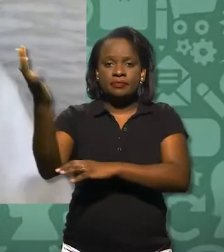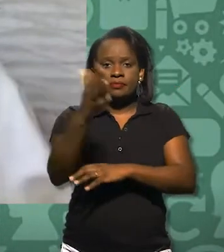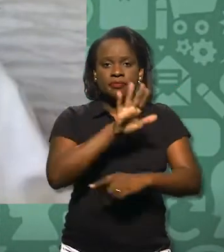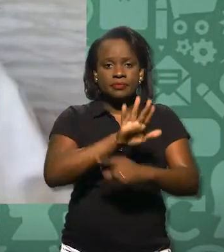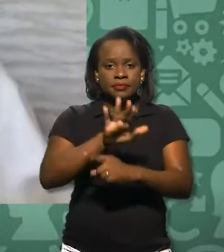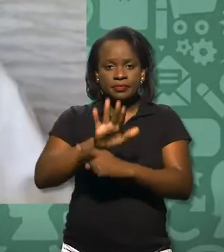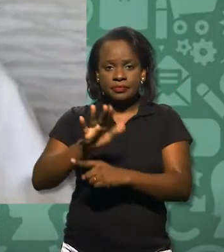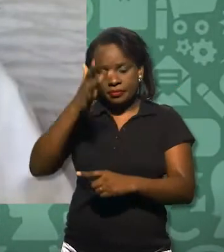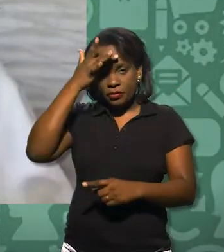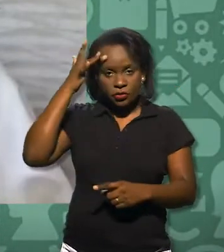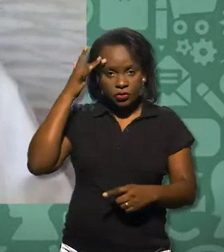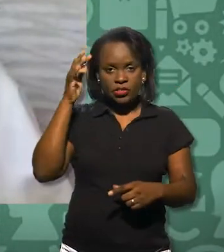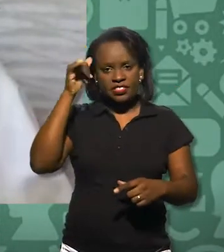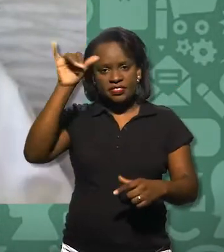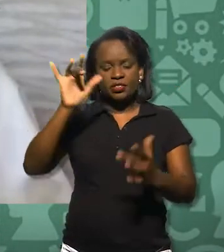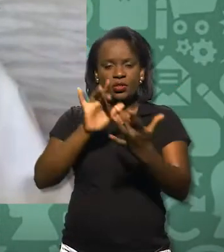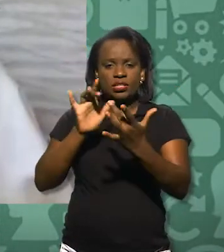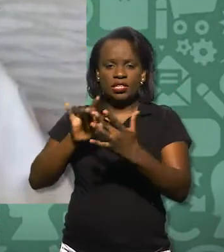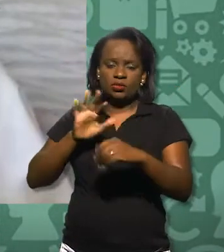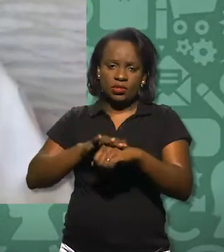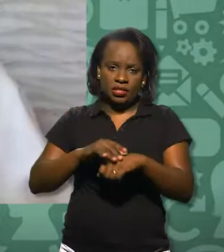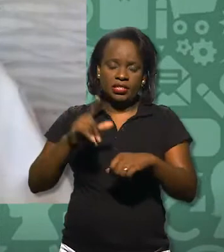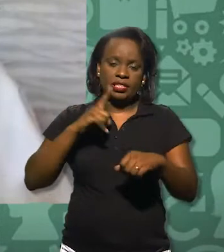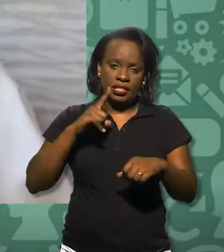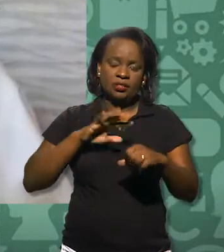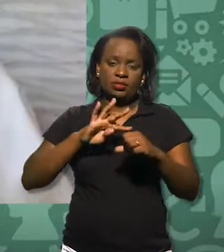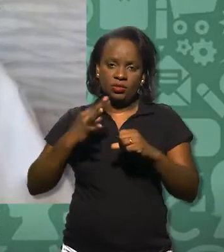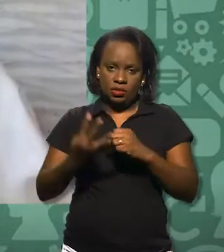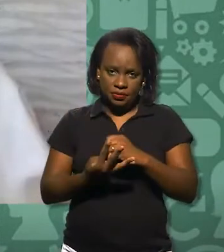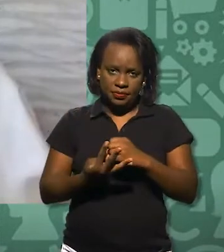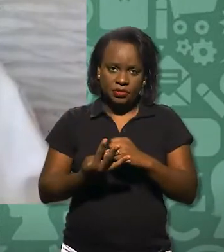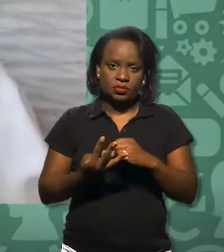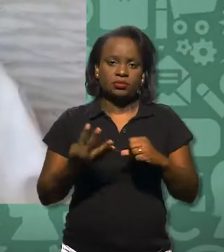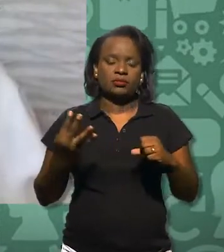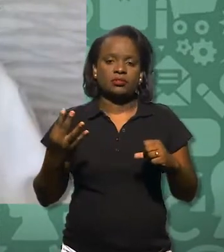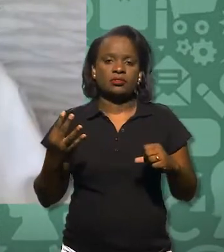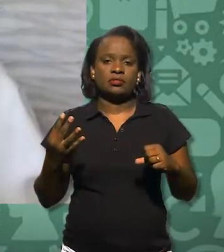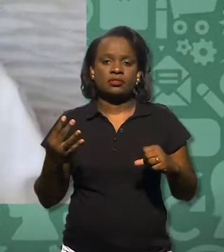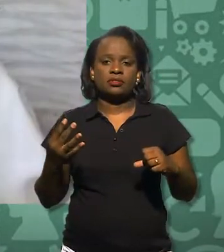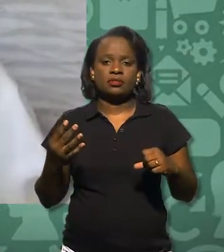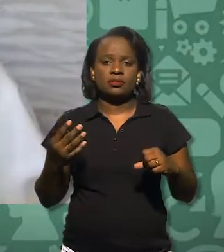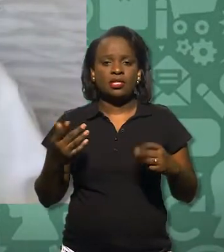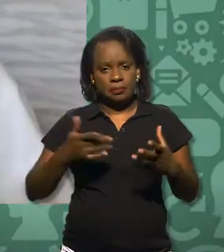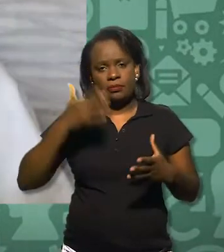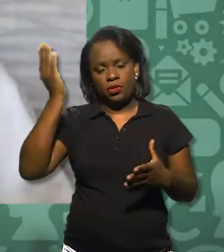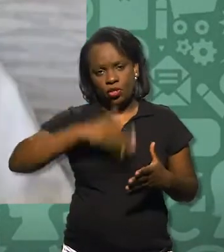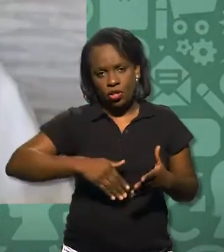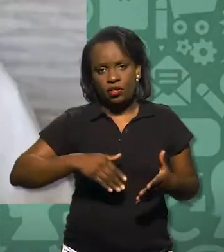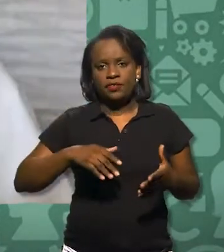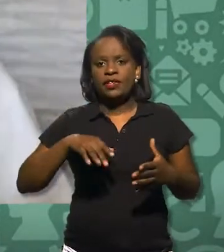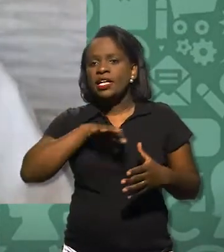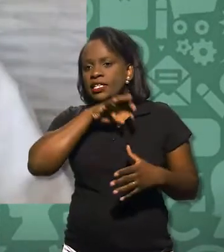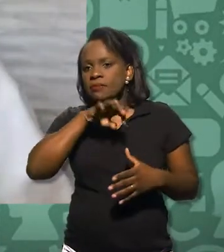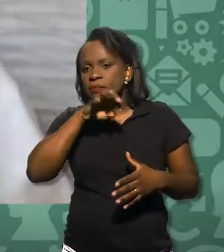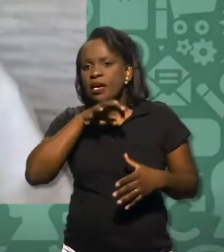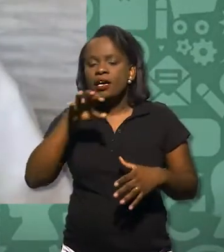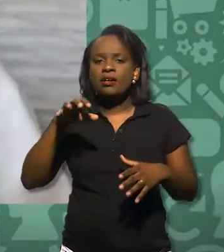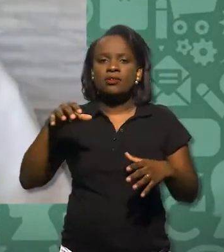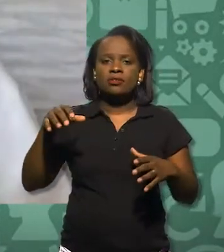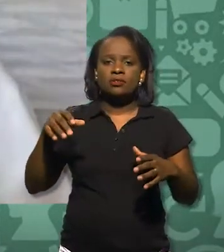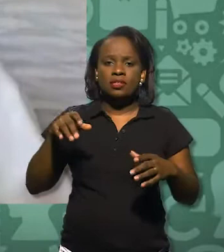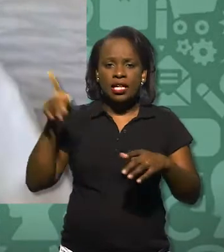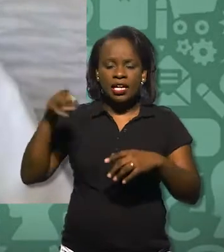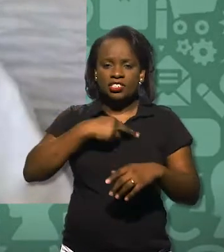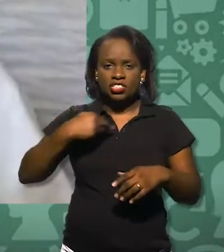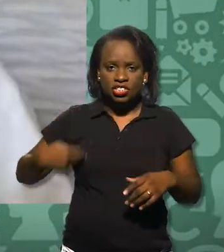protege o ser humano de ter contato com a doença? A gente está aí com o coronavírus, que é comprovado, né, que veio de animais